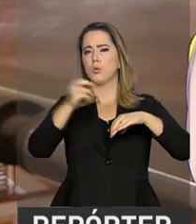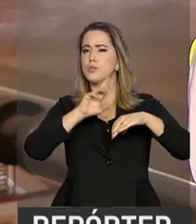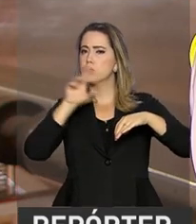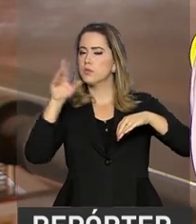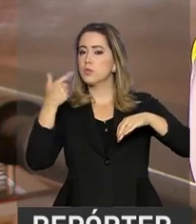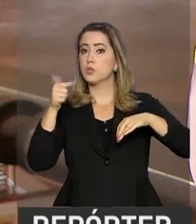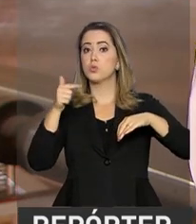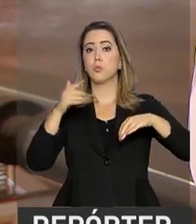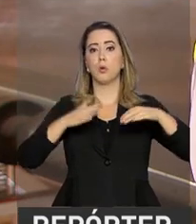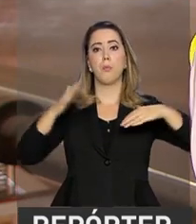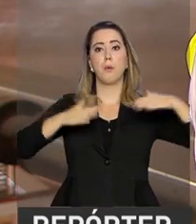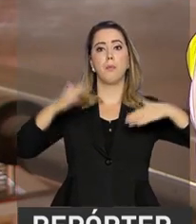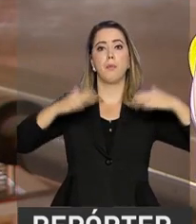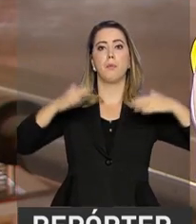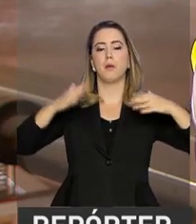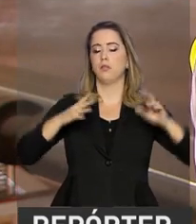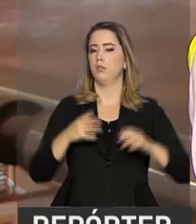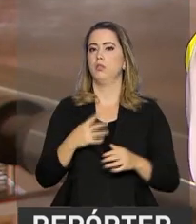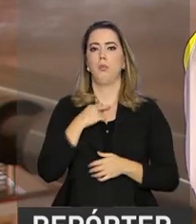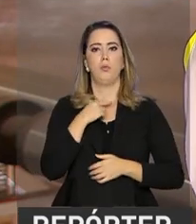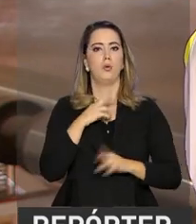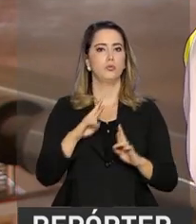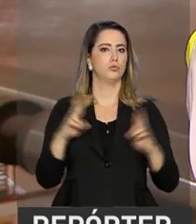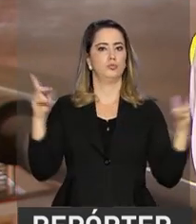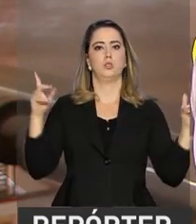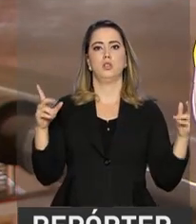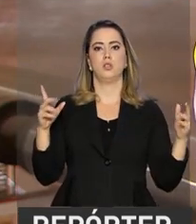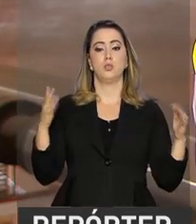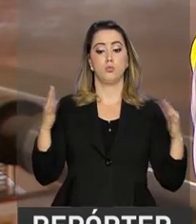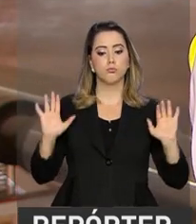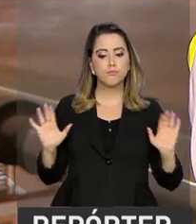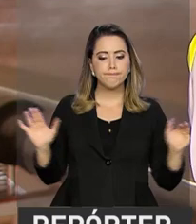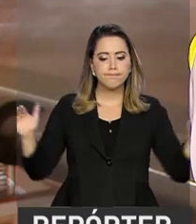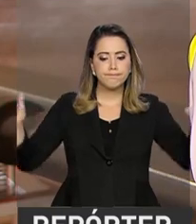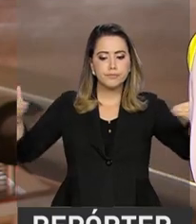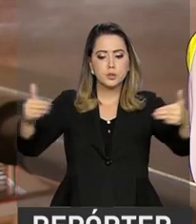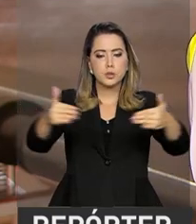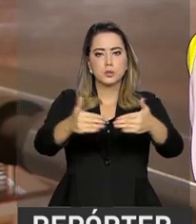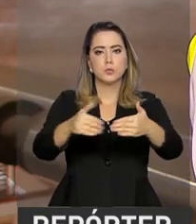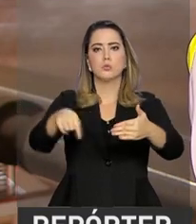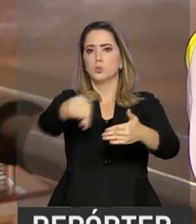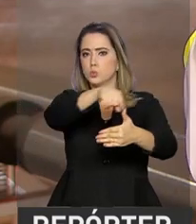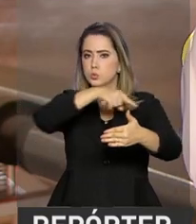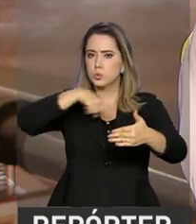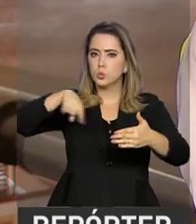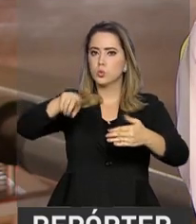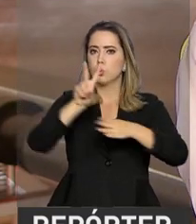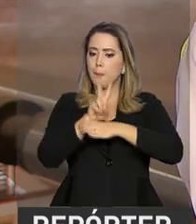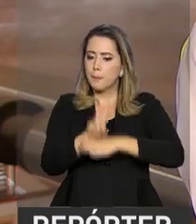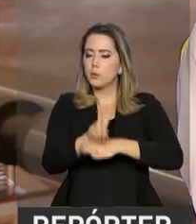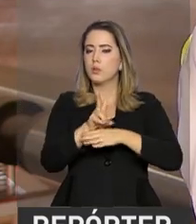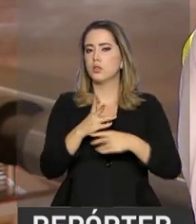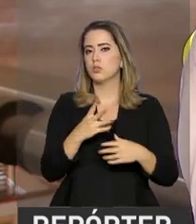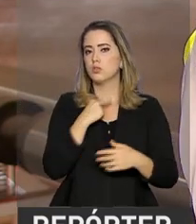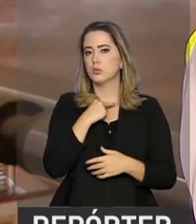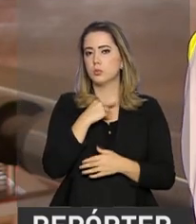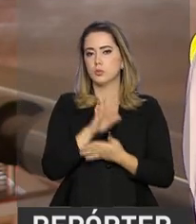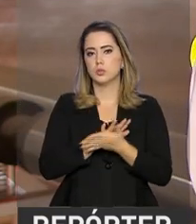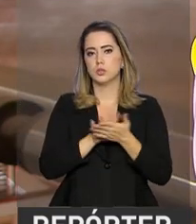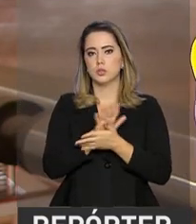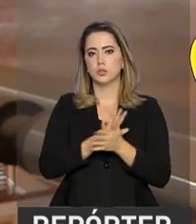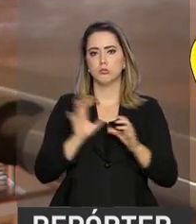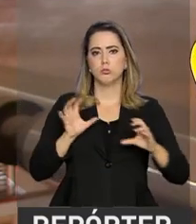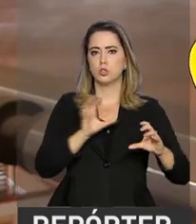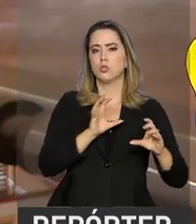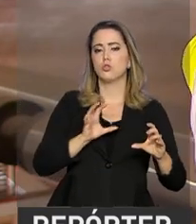recebam vibrações do mundo externo, certo? Em amplitudes aceitáveis, né? E também, se